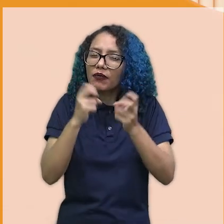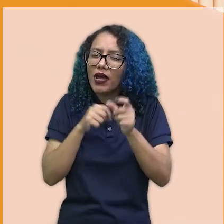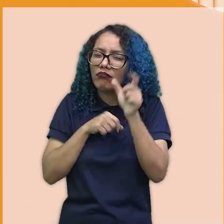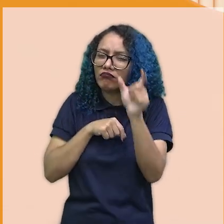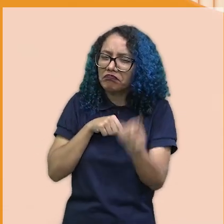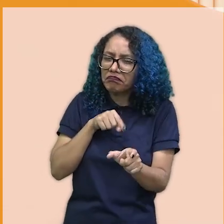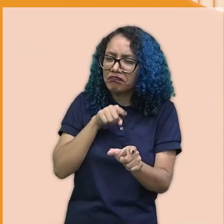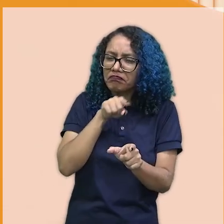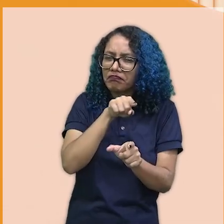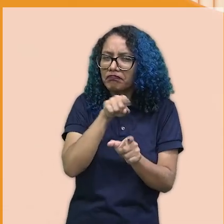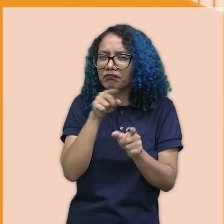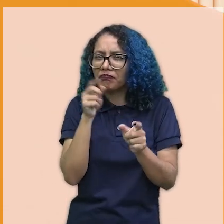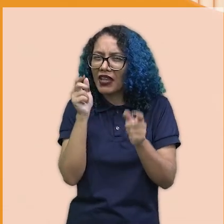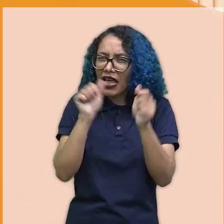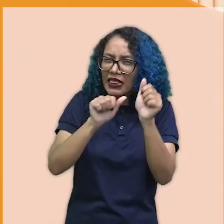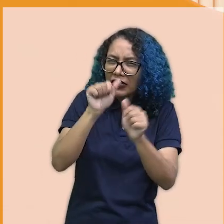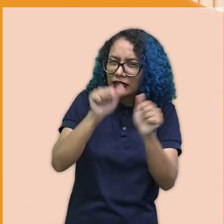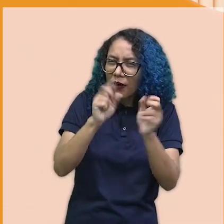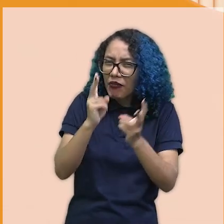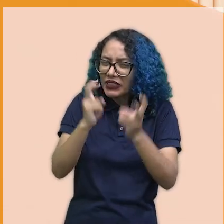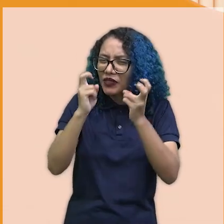né, isso aqui está errado.